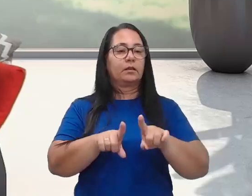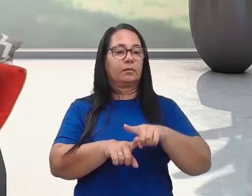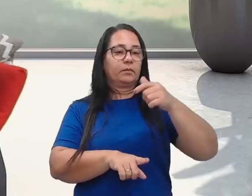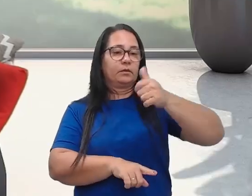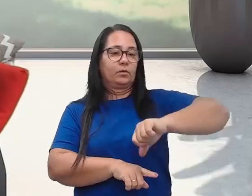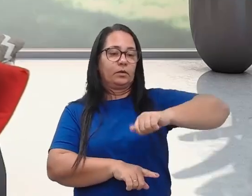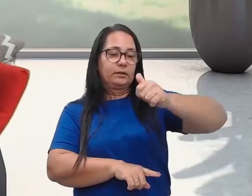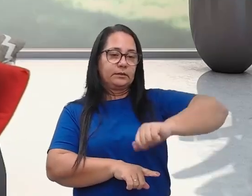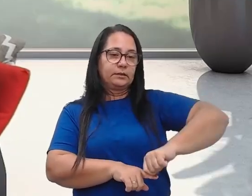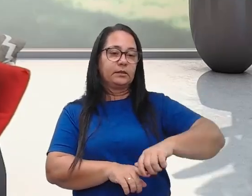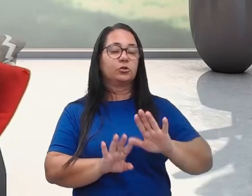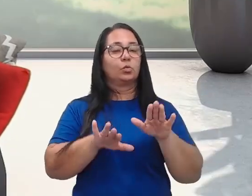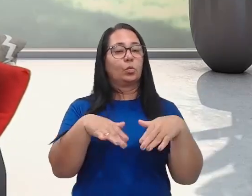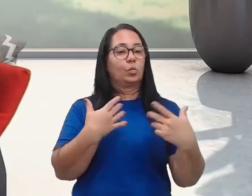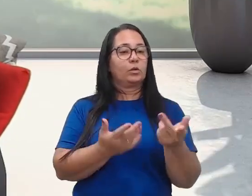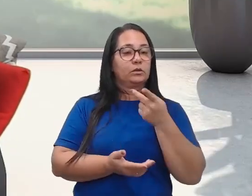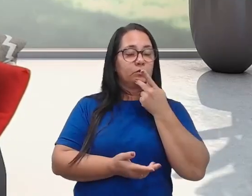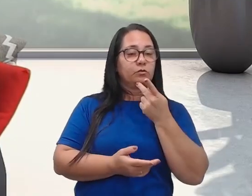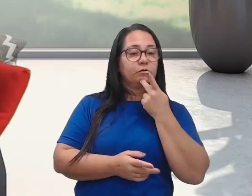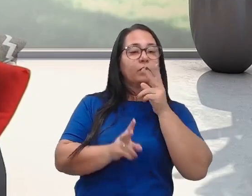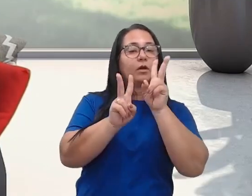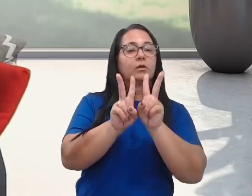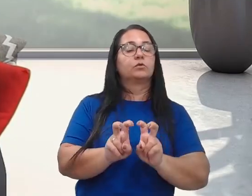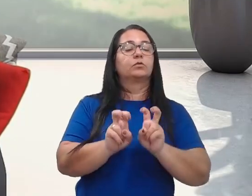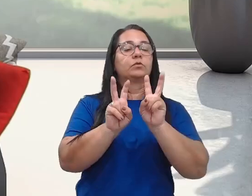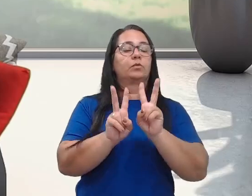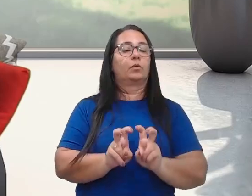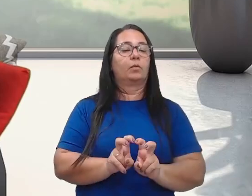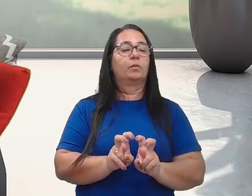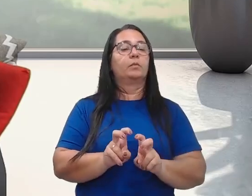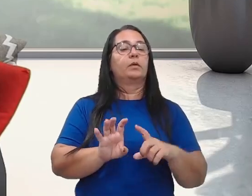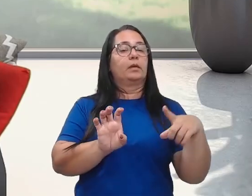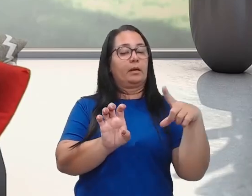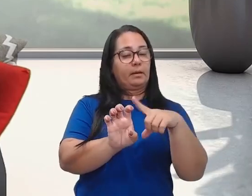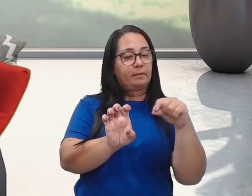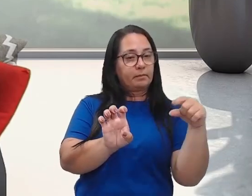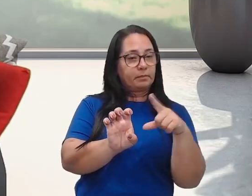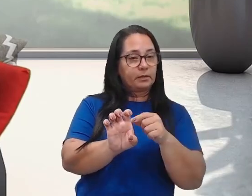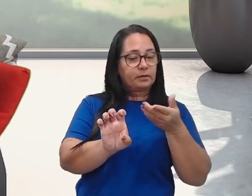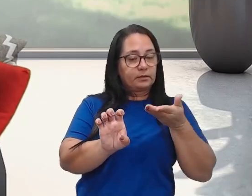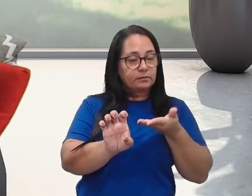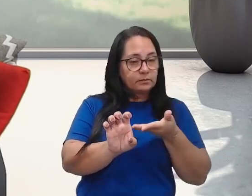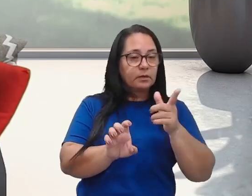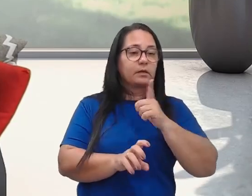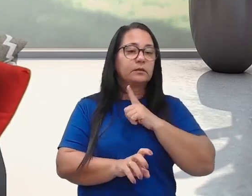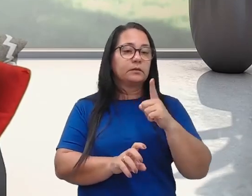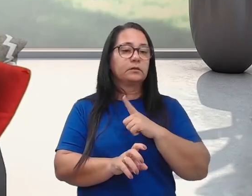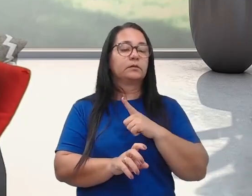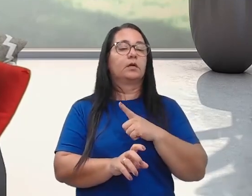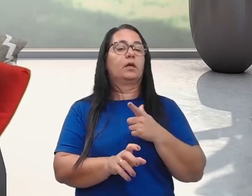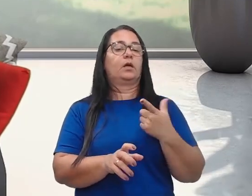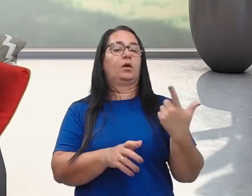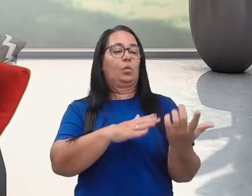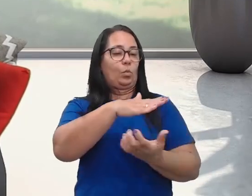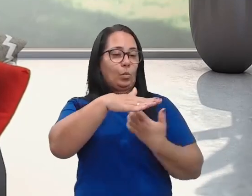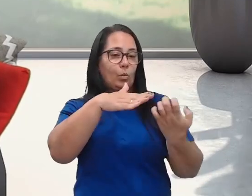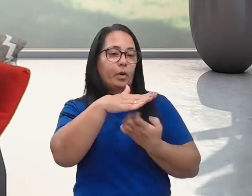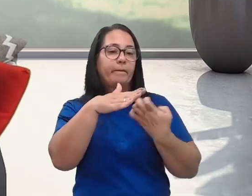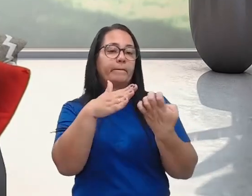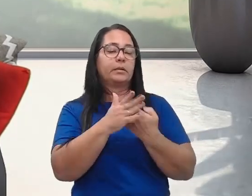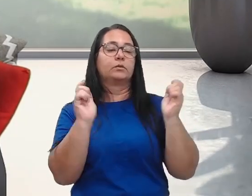Quando a gente fala sobre empreender e ter um negócio e ter essa possibilidade, esses